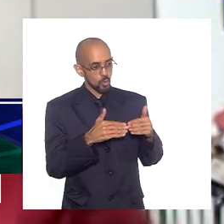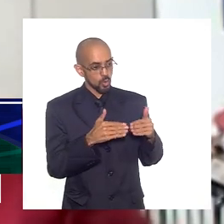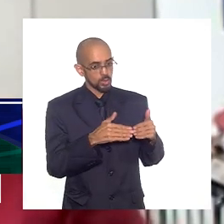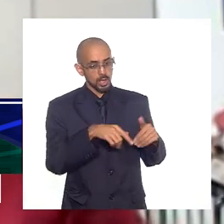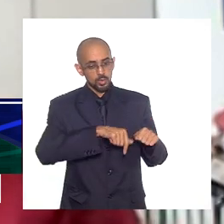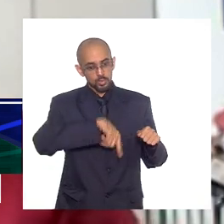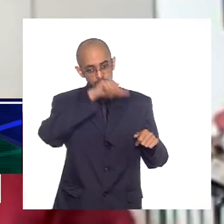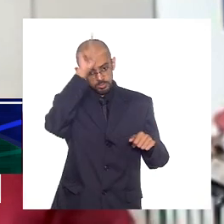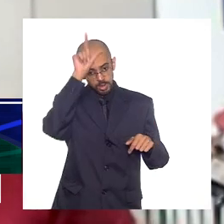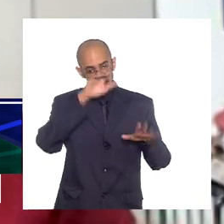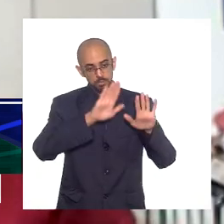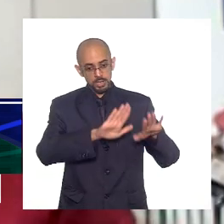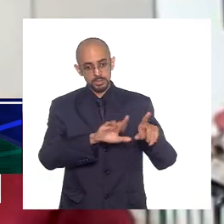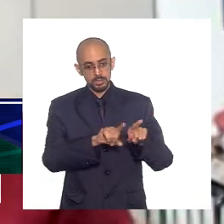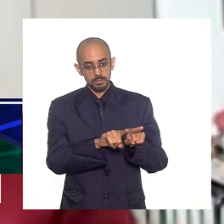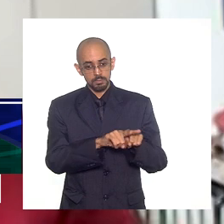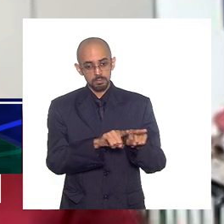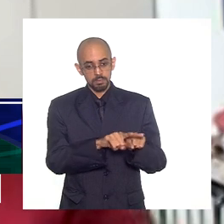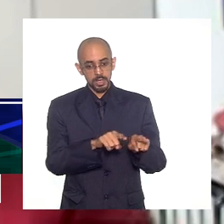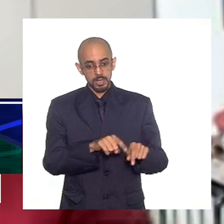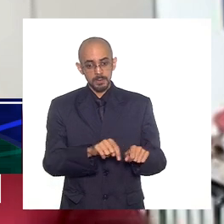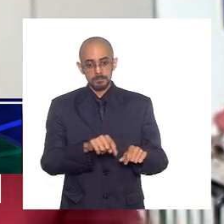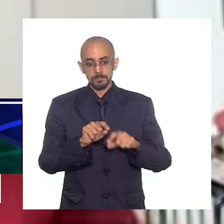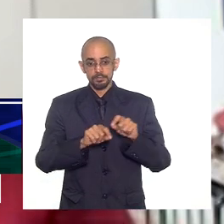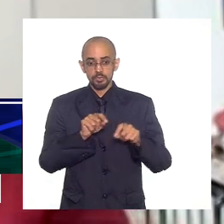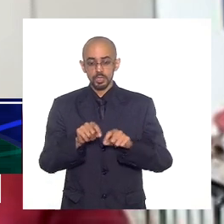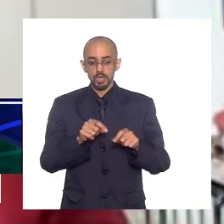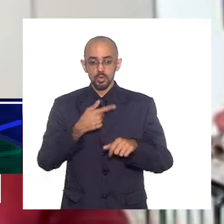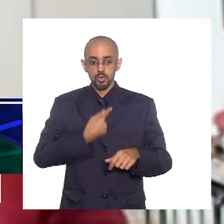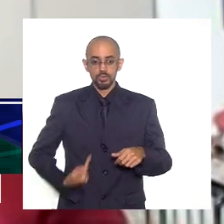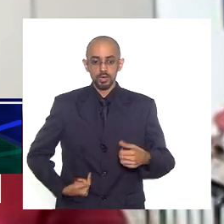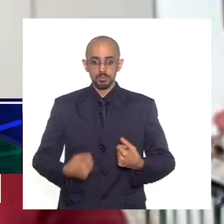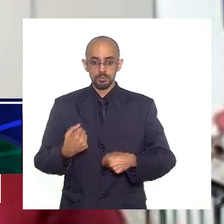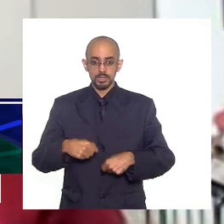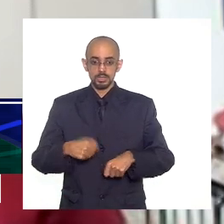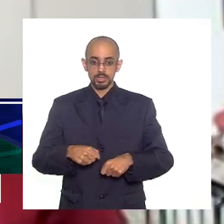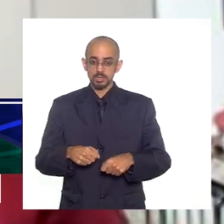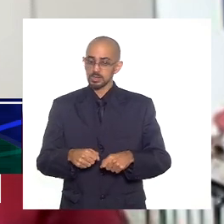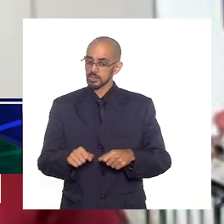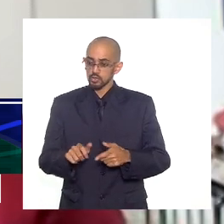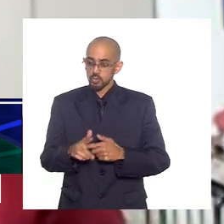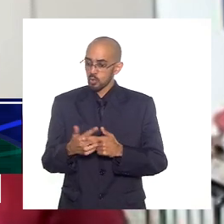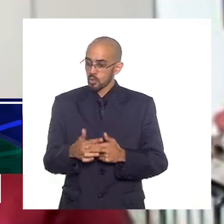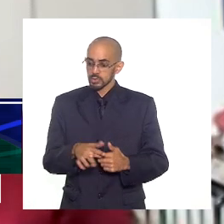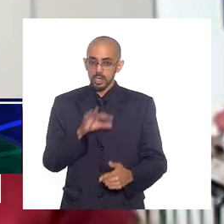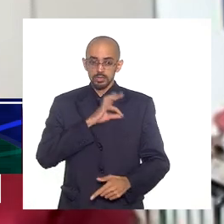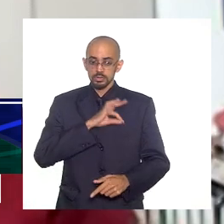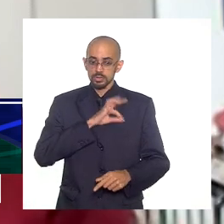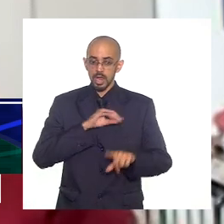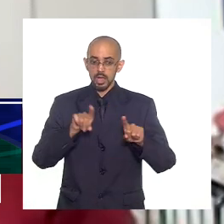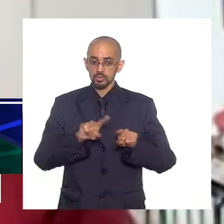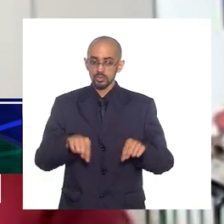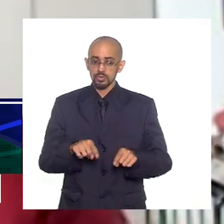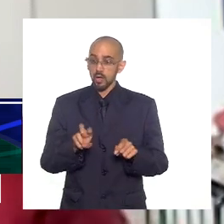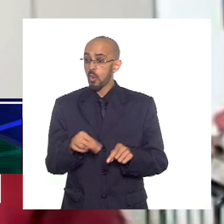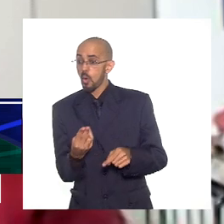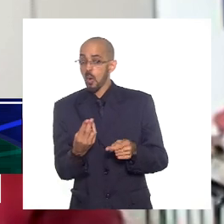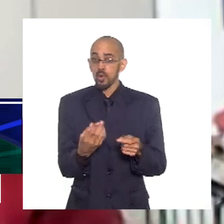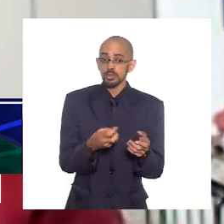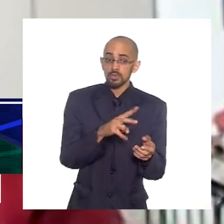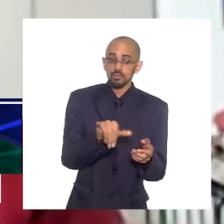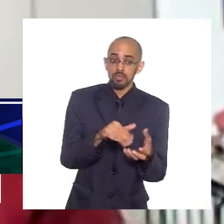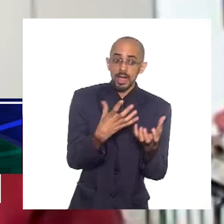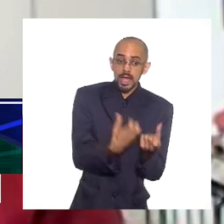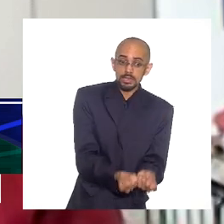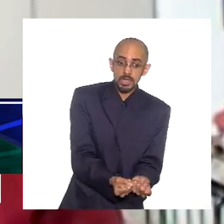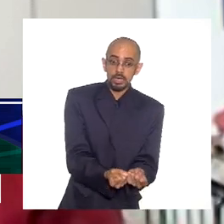uma resposta para a situação dos servidores. O governo tem que apresentar uma proposta para discussão, ou a proposta do governo é aderir ao novo regime